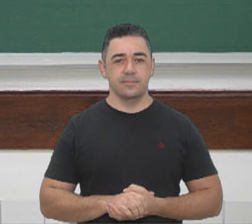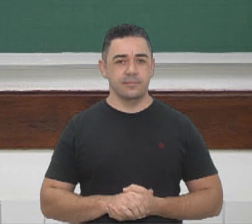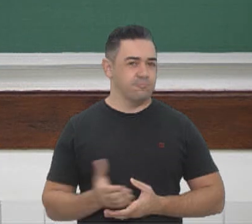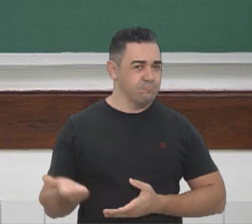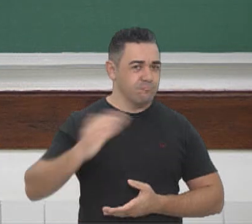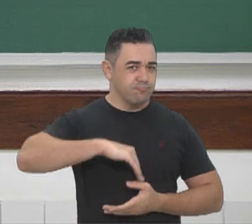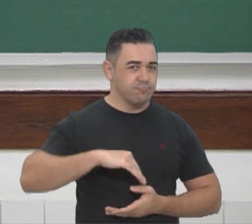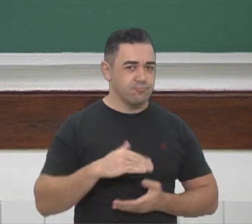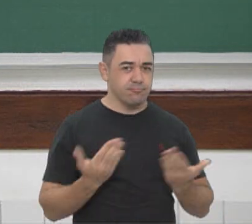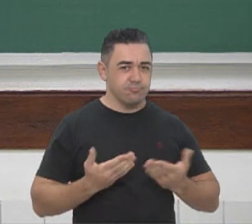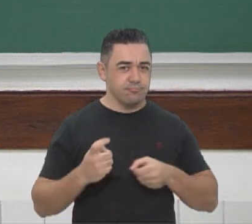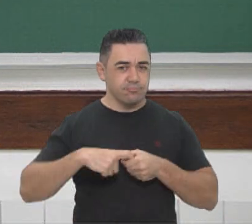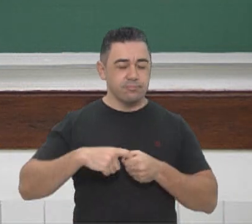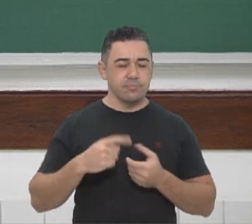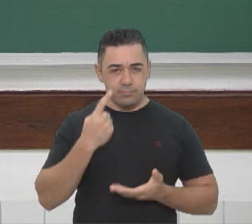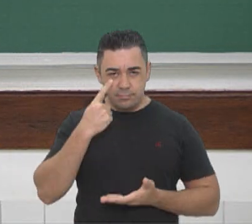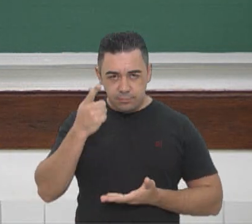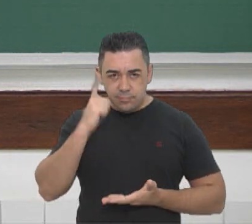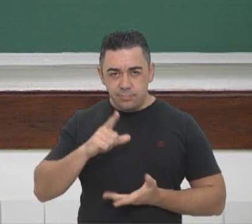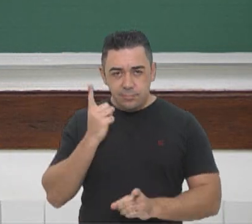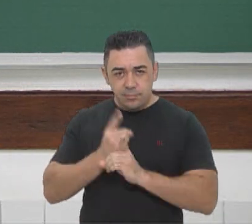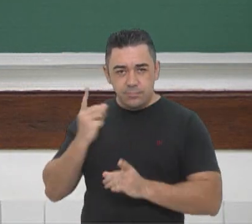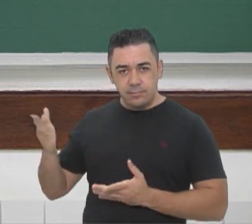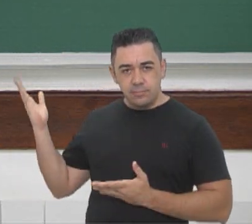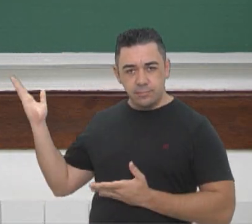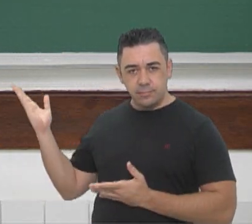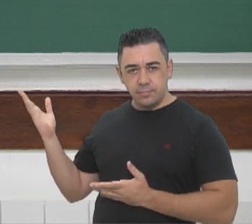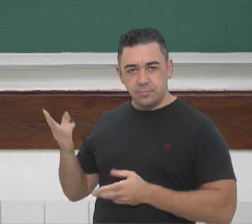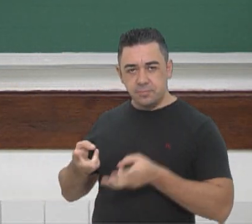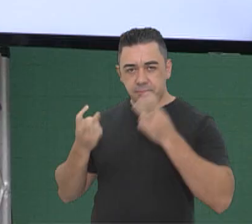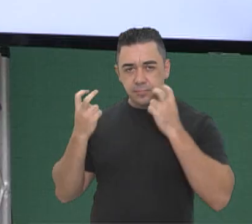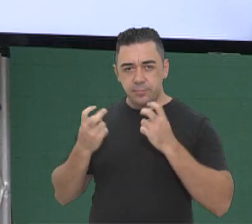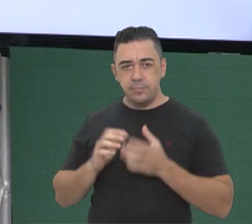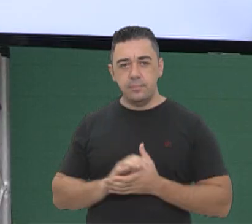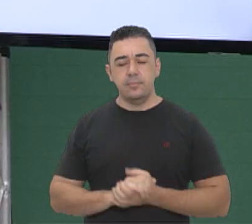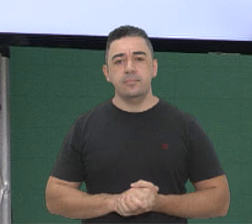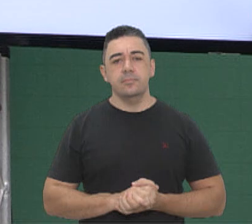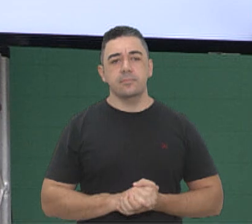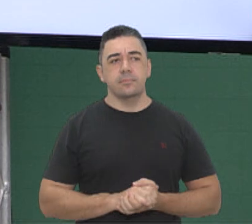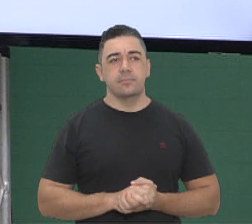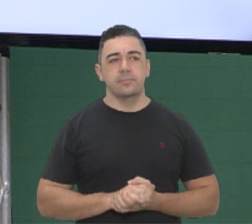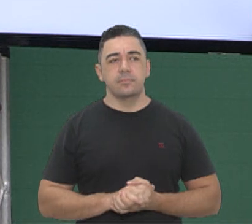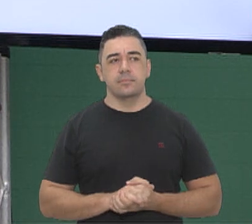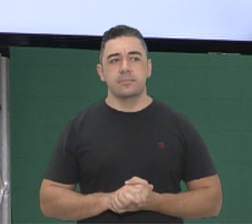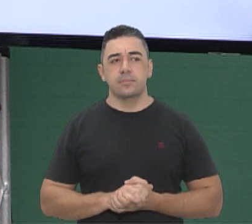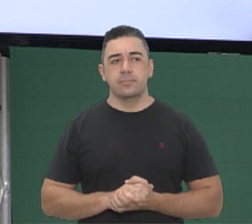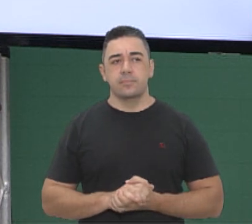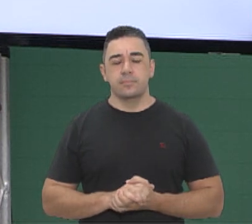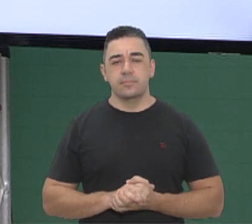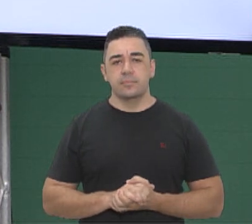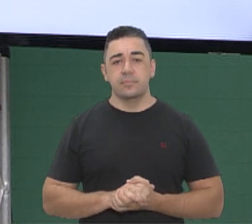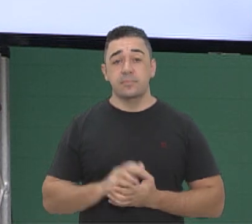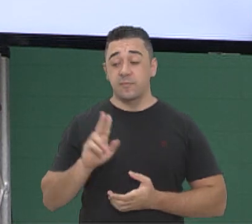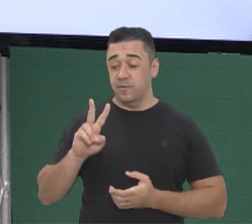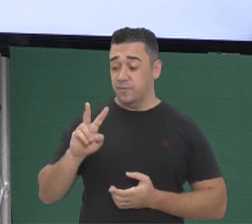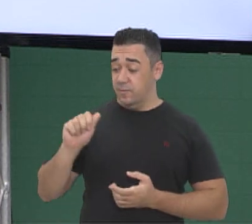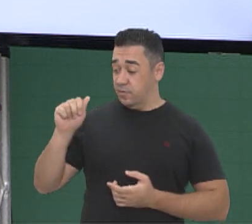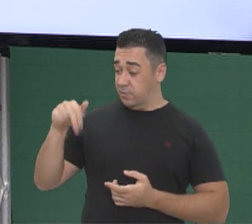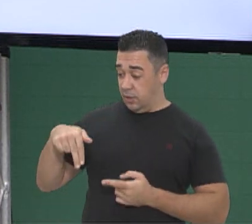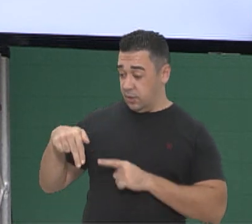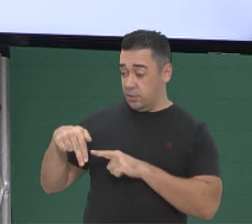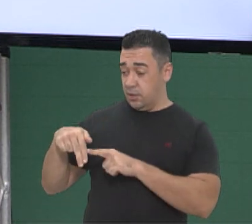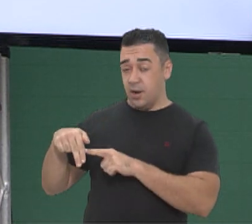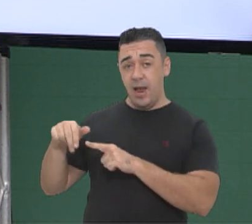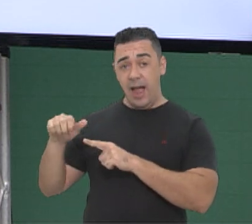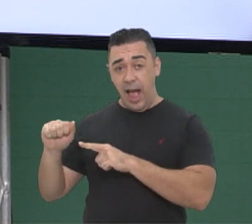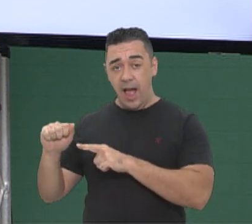Volvemos então, e aí, conseguiram identificar? Vamos observar aqui. Em que vão a trabalhar? Olha só,